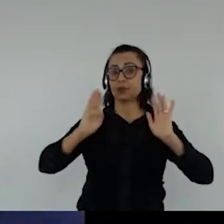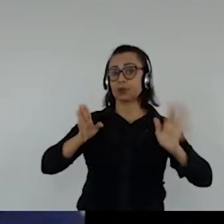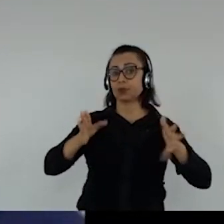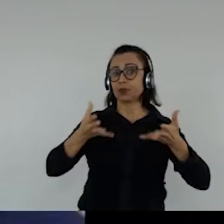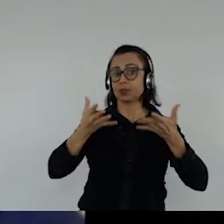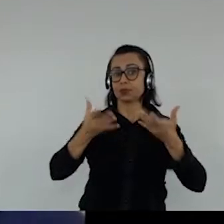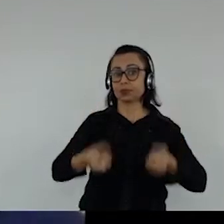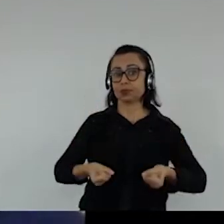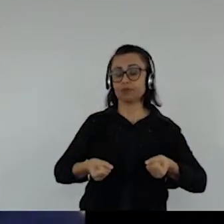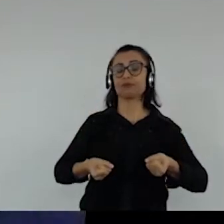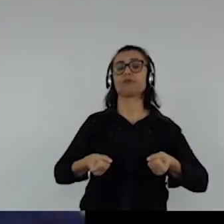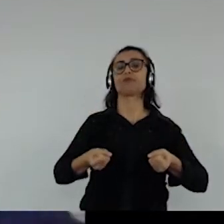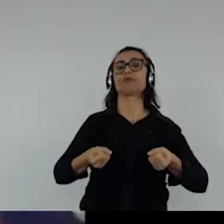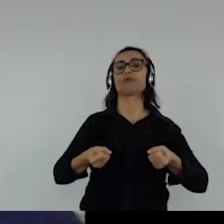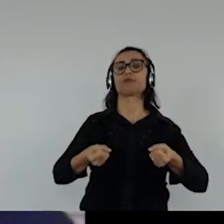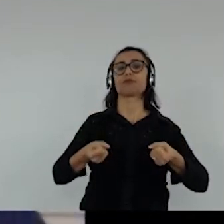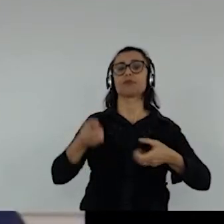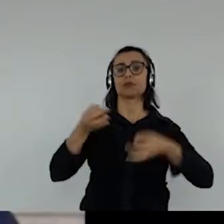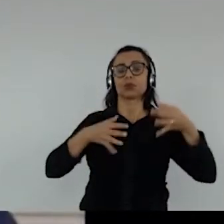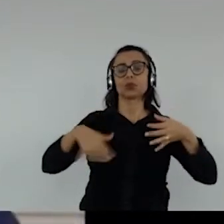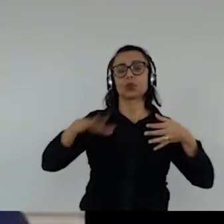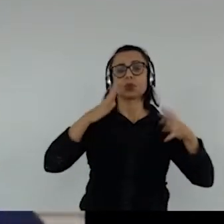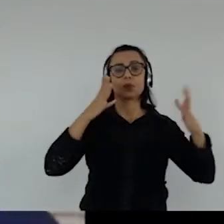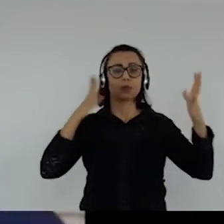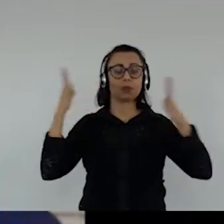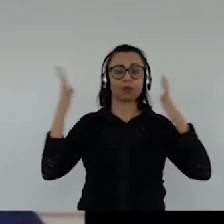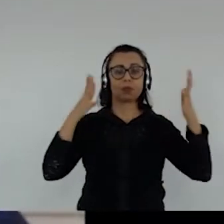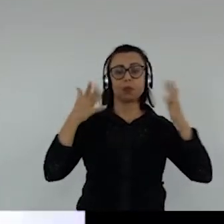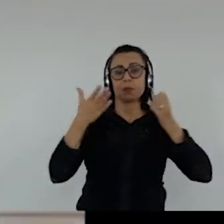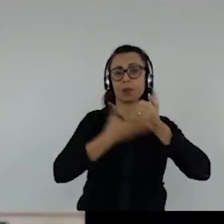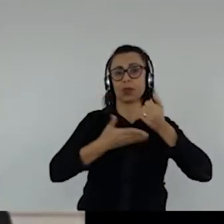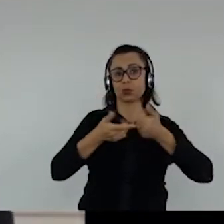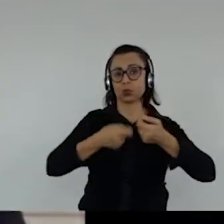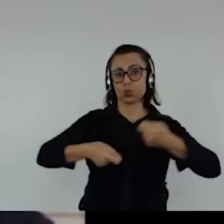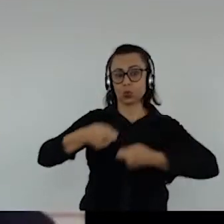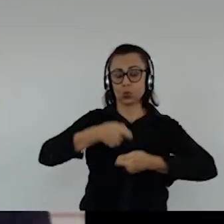aceito pela jurisprudência, por perturbação na base do negócio.